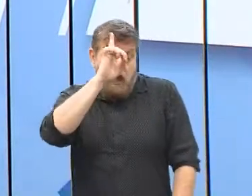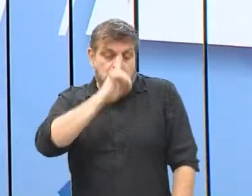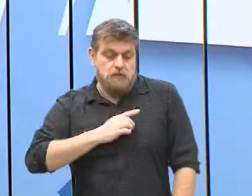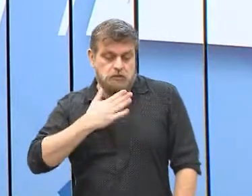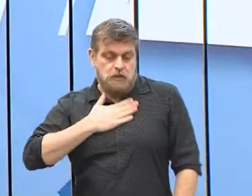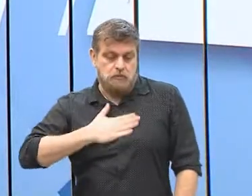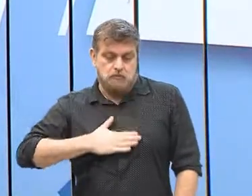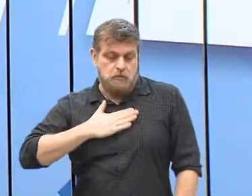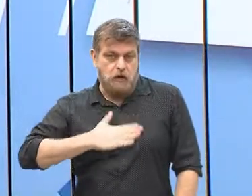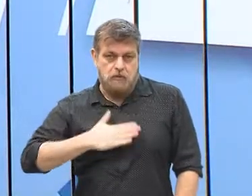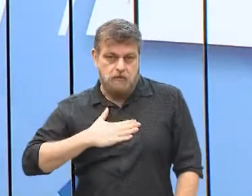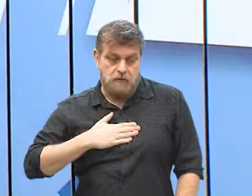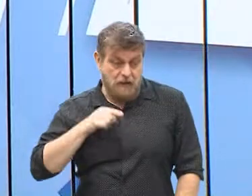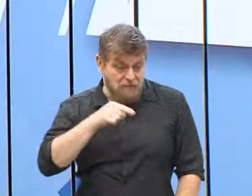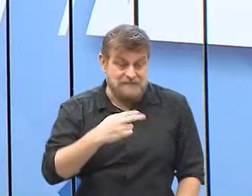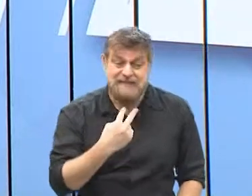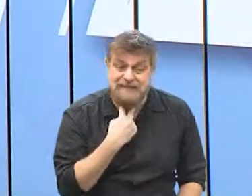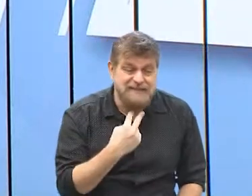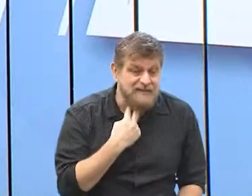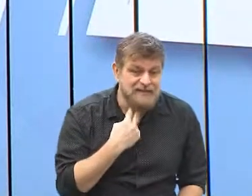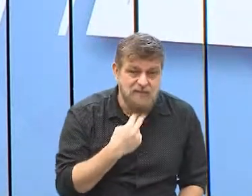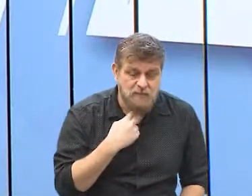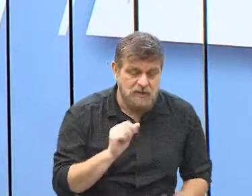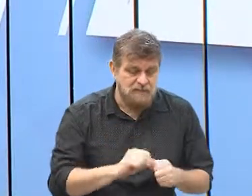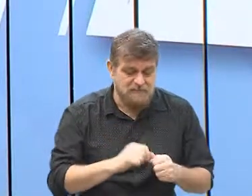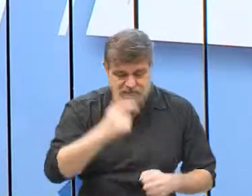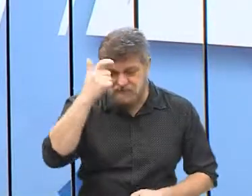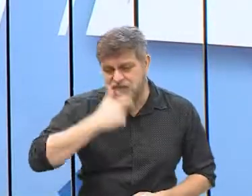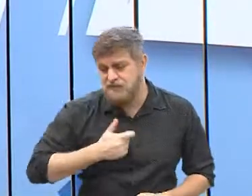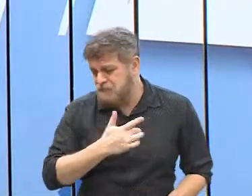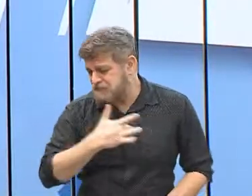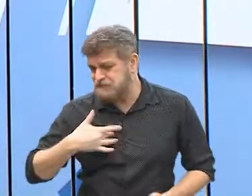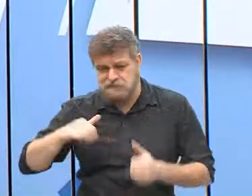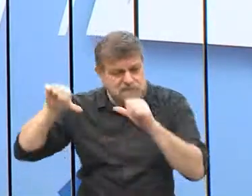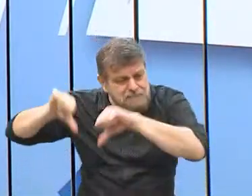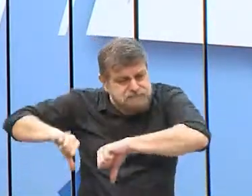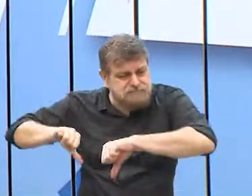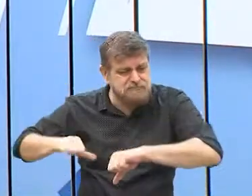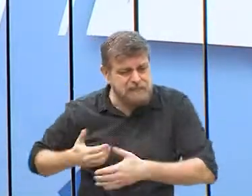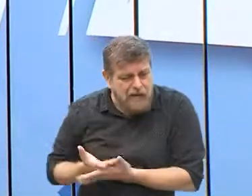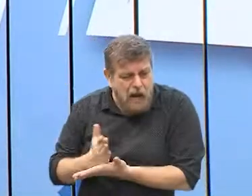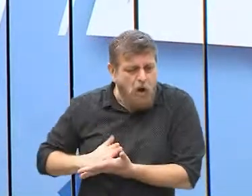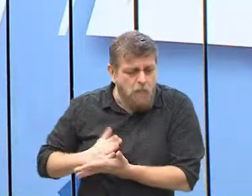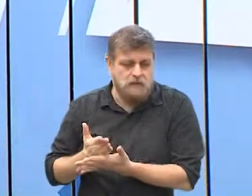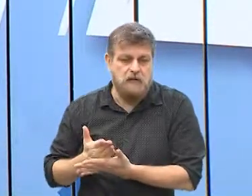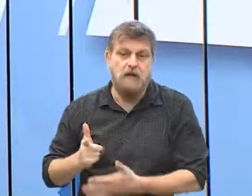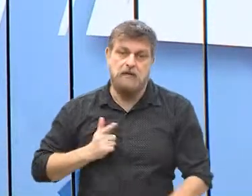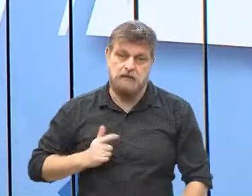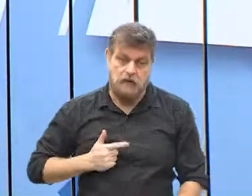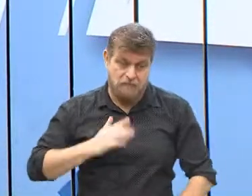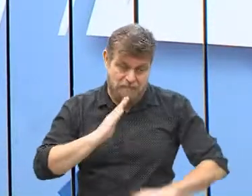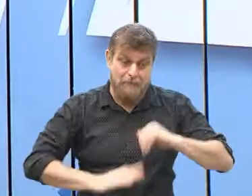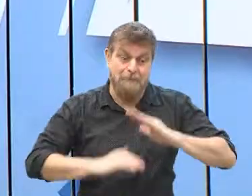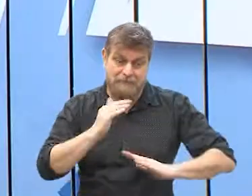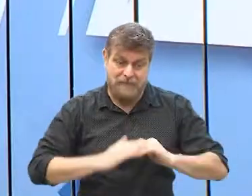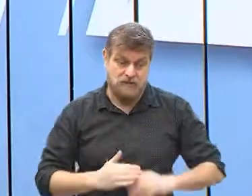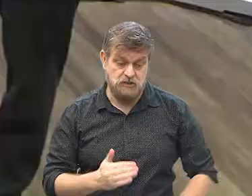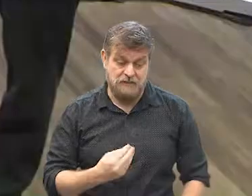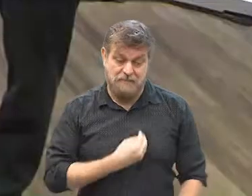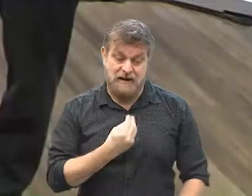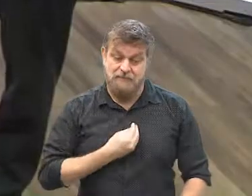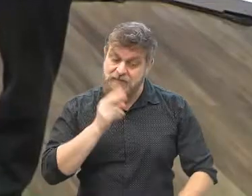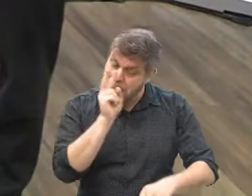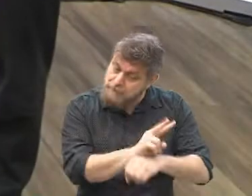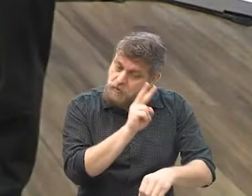sossego, e nem o seu lazer pode me colocar em risco a minha saúde. Então, é uma medida de proteção à vida. E eu reforço